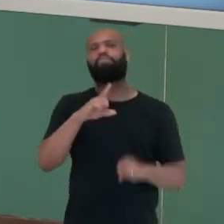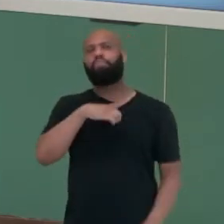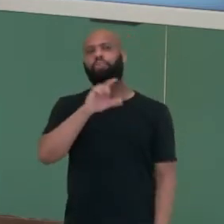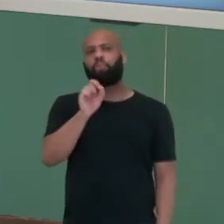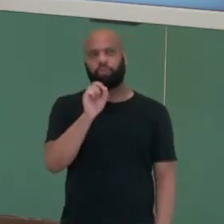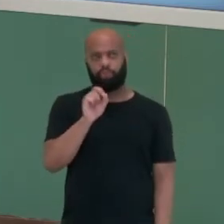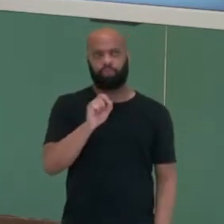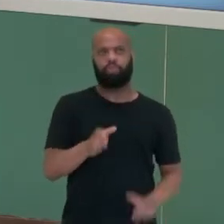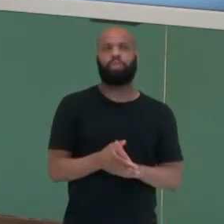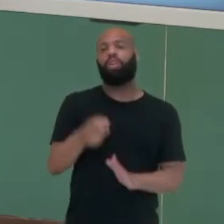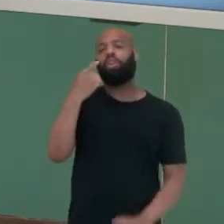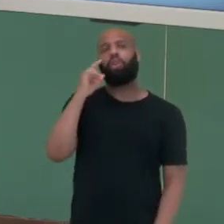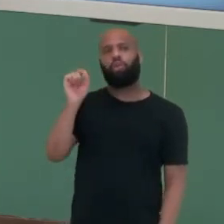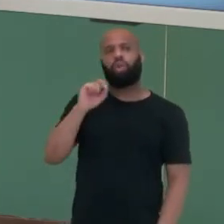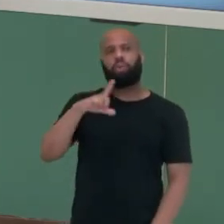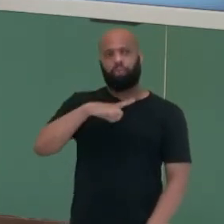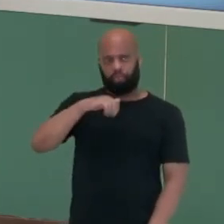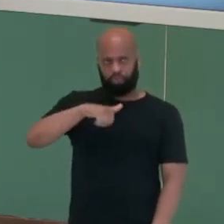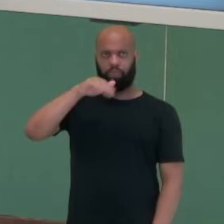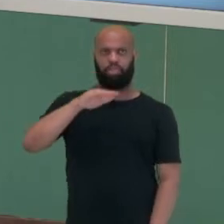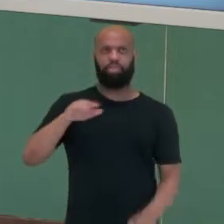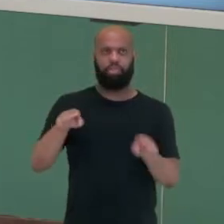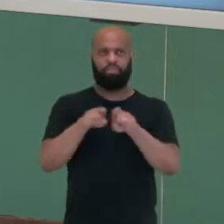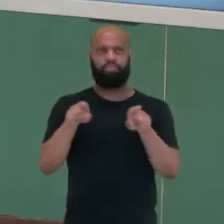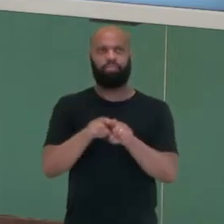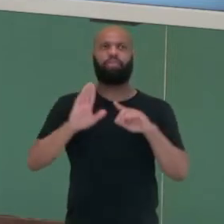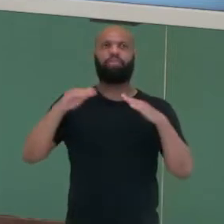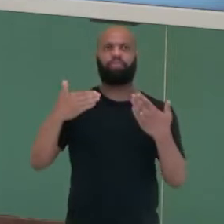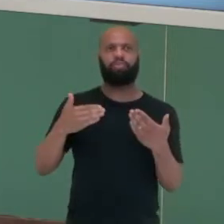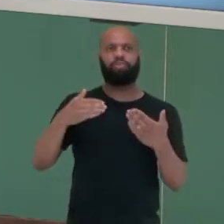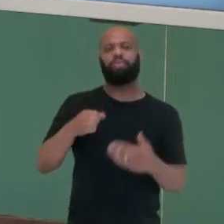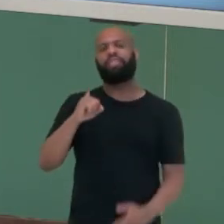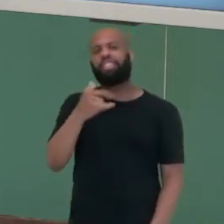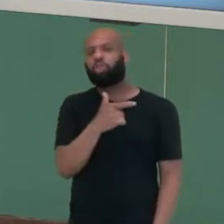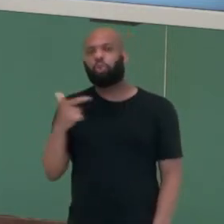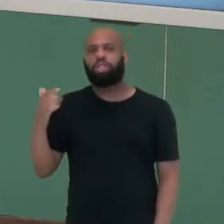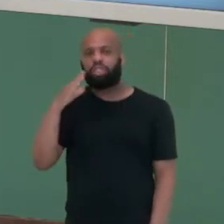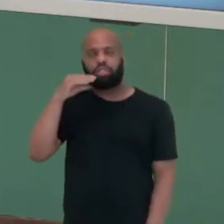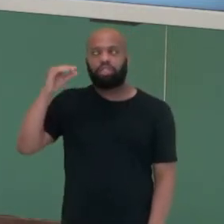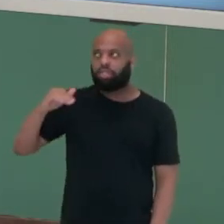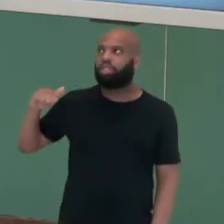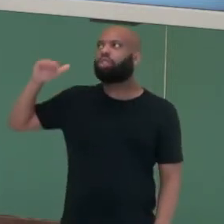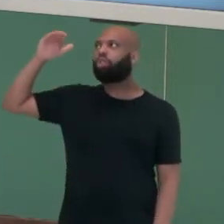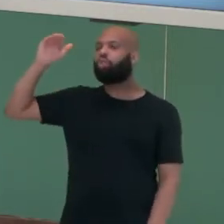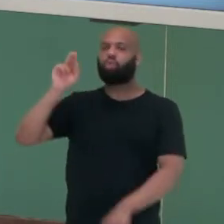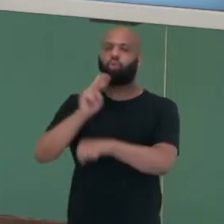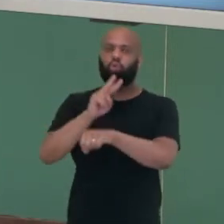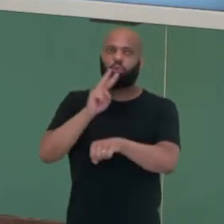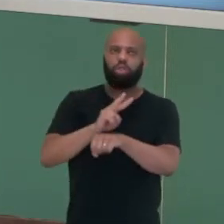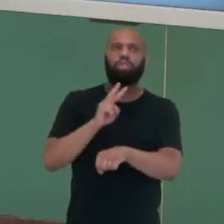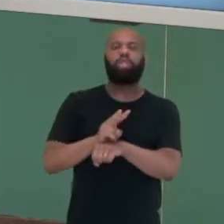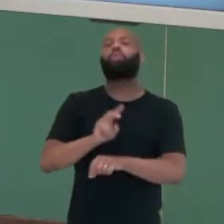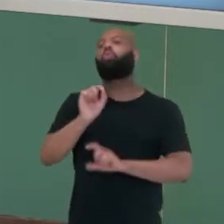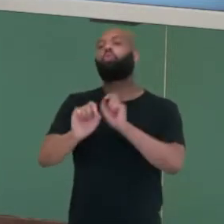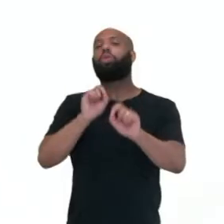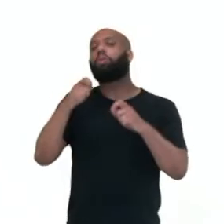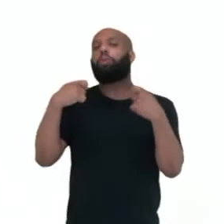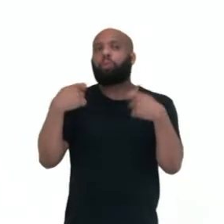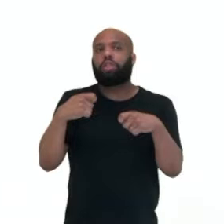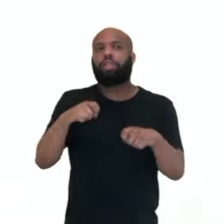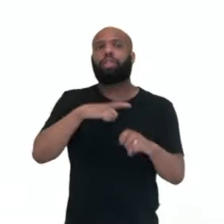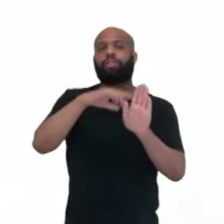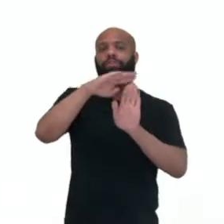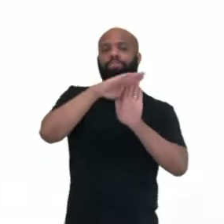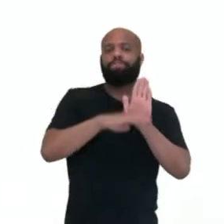só o que ela fala. Para não ter um adulto zelando, para dar mais autonomia para as crianças, o que precisava? Uma